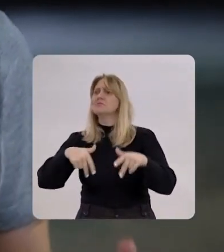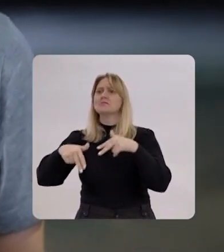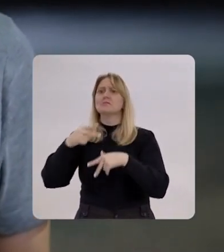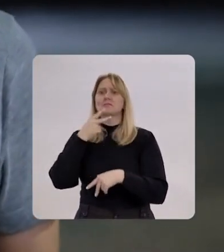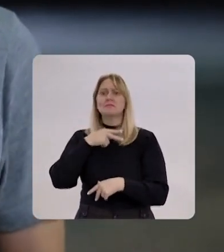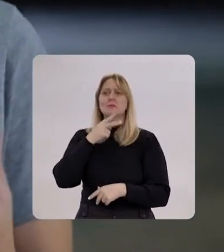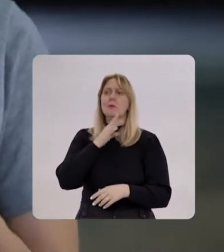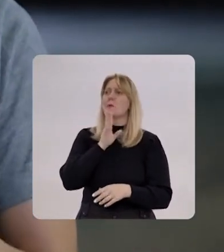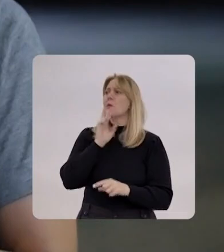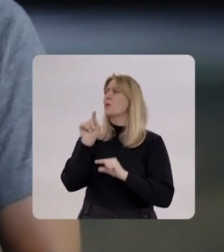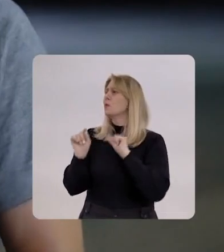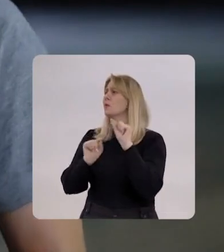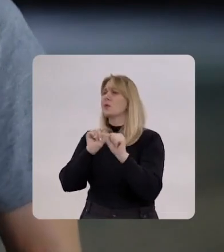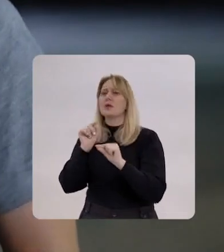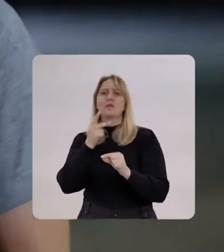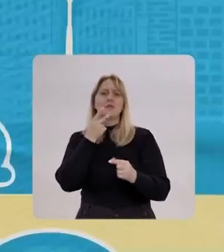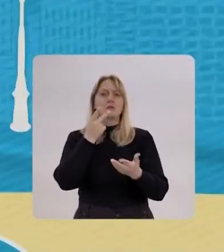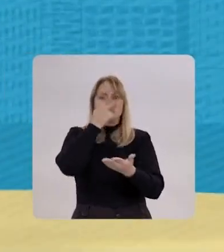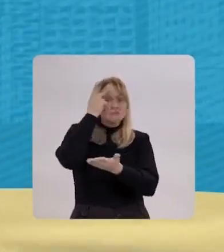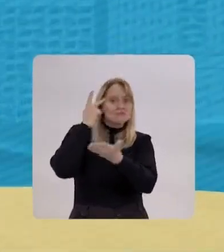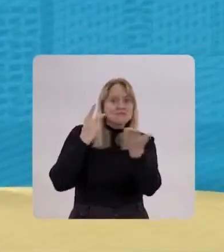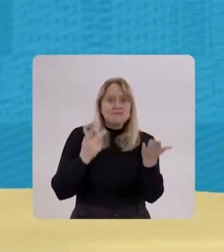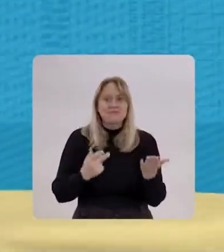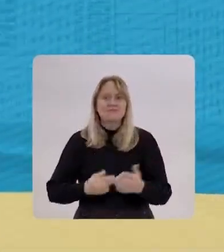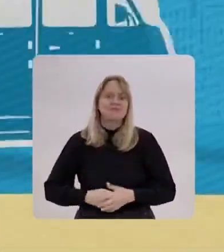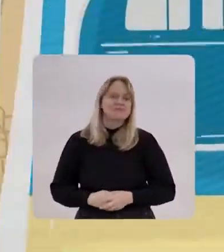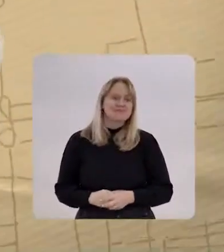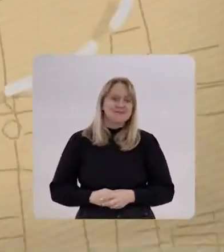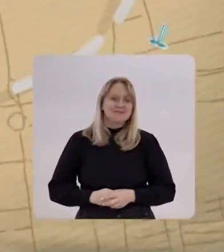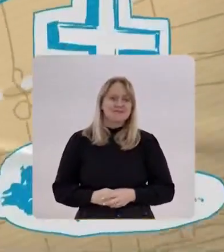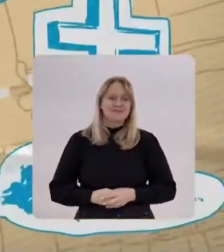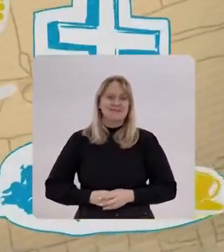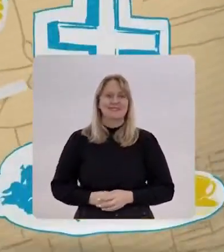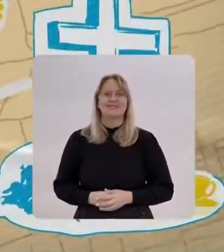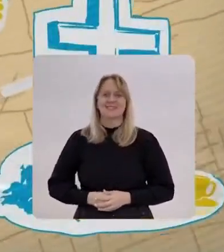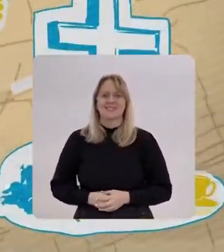conhecendo o município, falando com as pessoas.